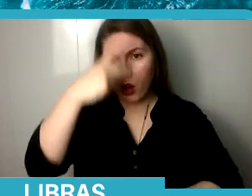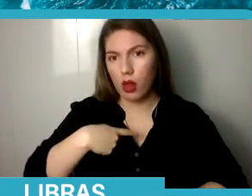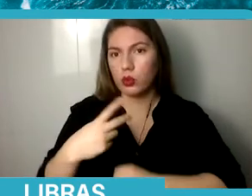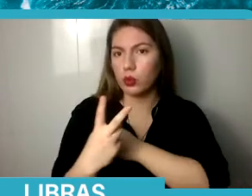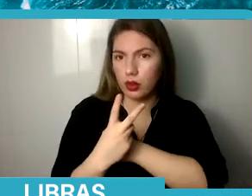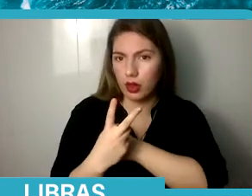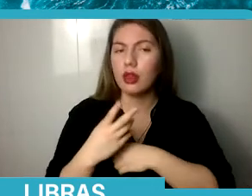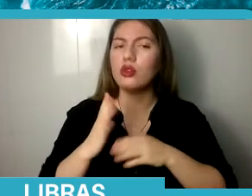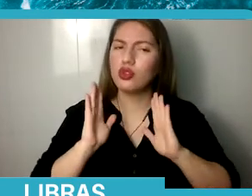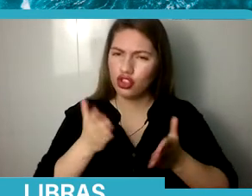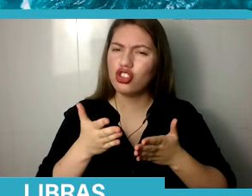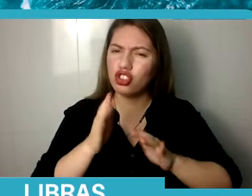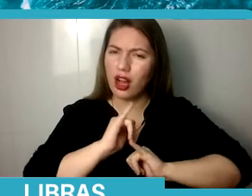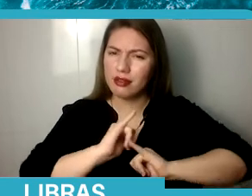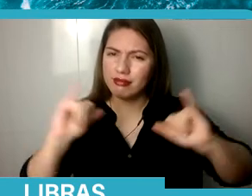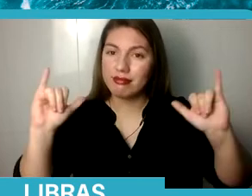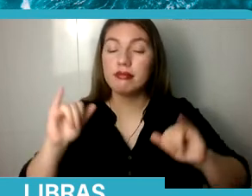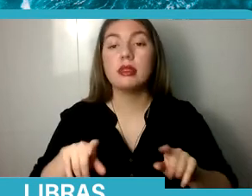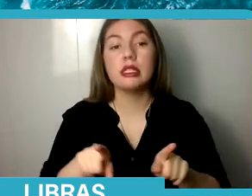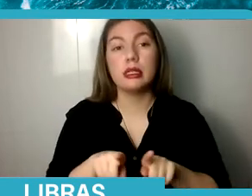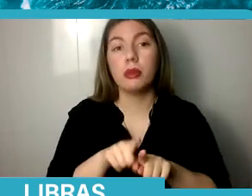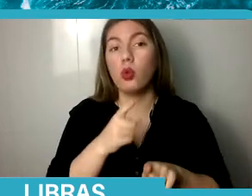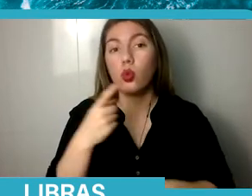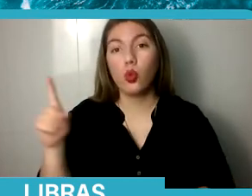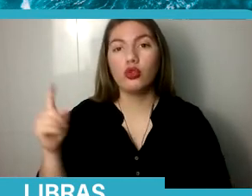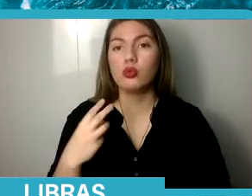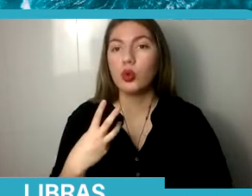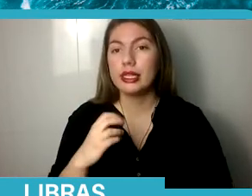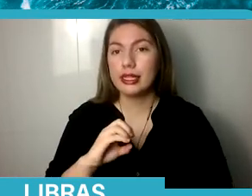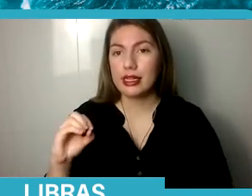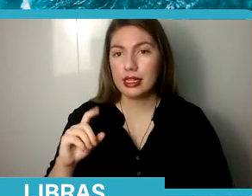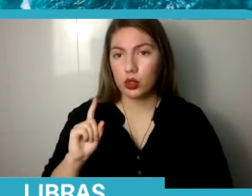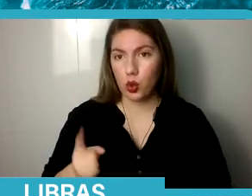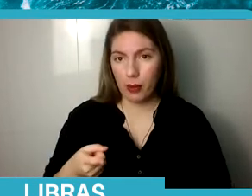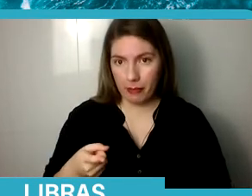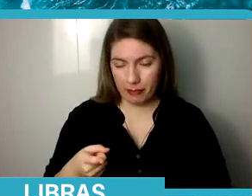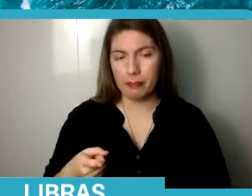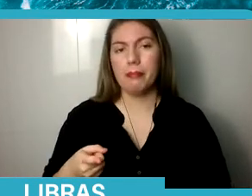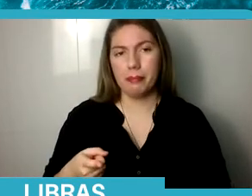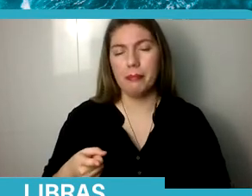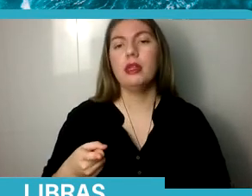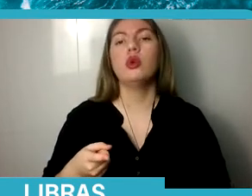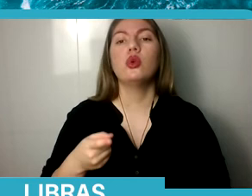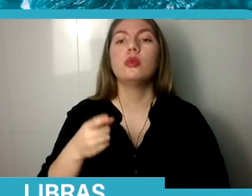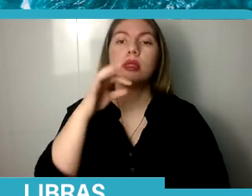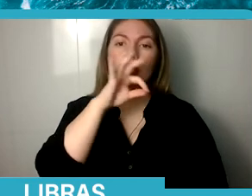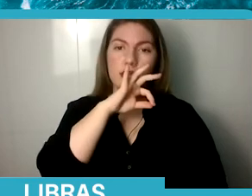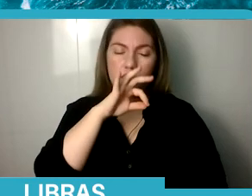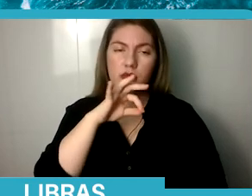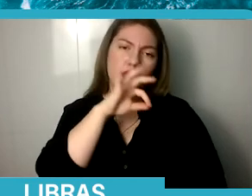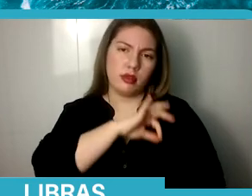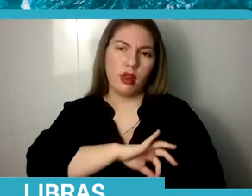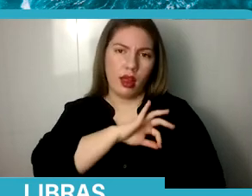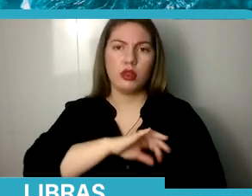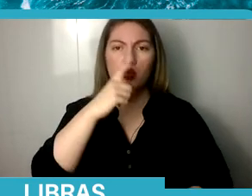parte aqui pula e 300 mil de Renda por ano para os pequenos produtores que a gente já gerou